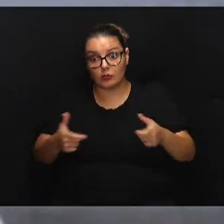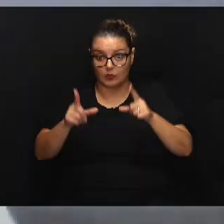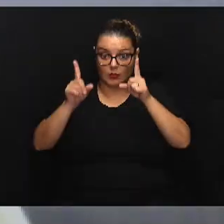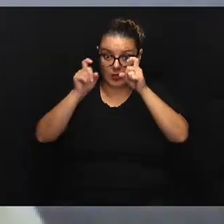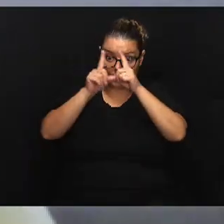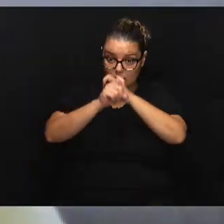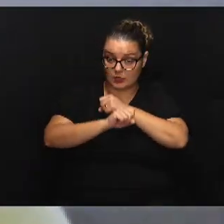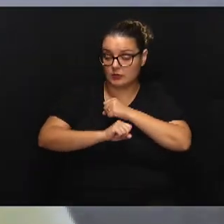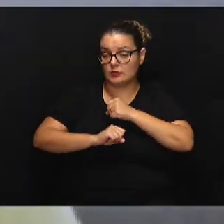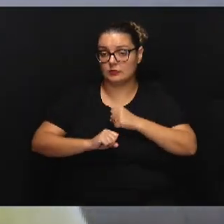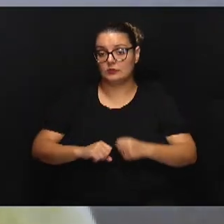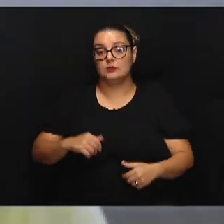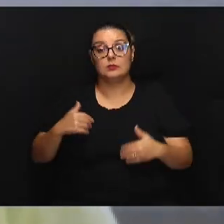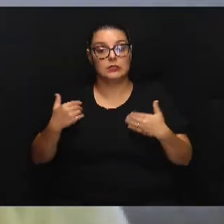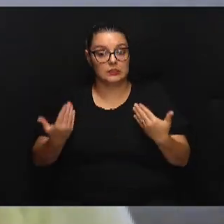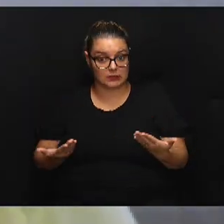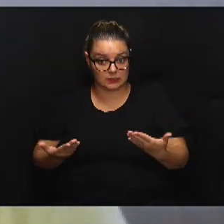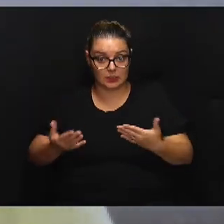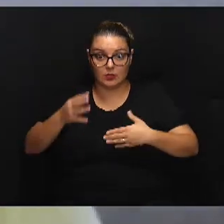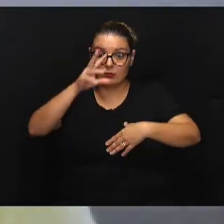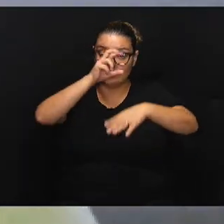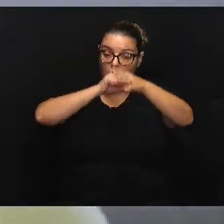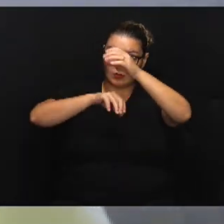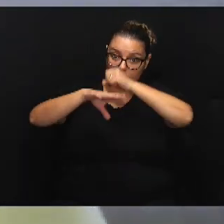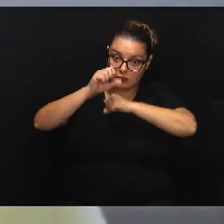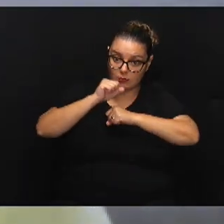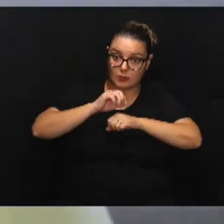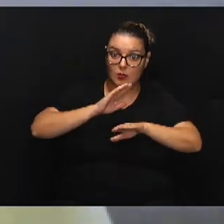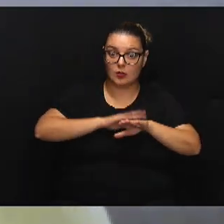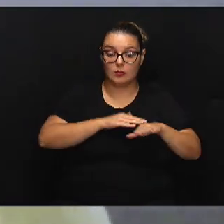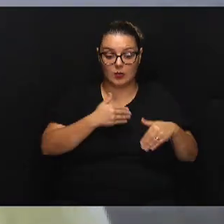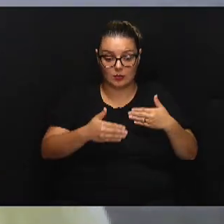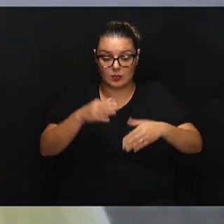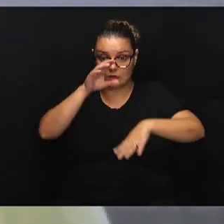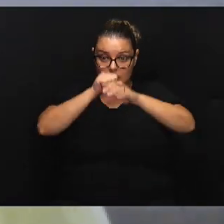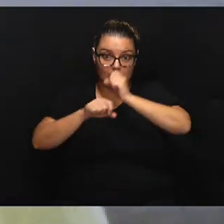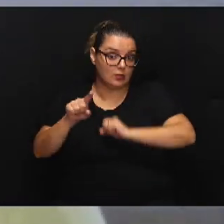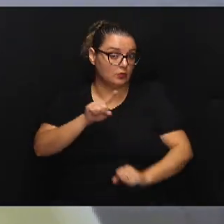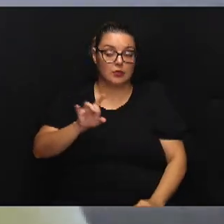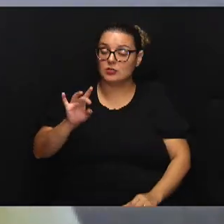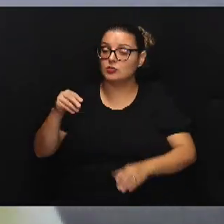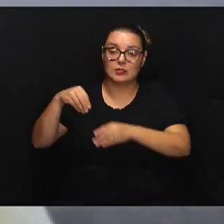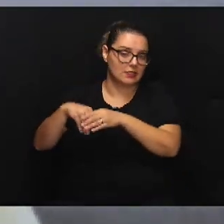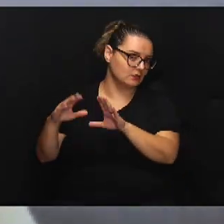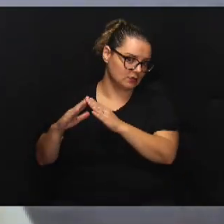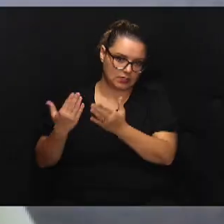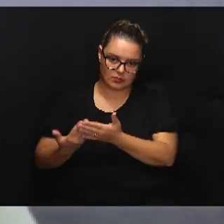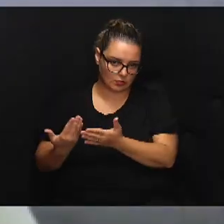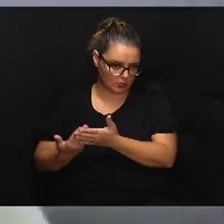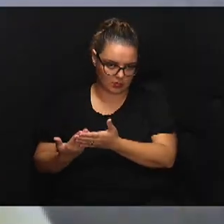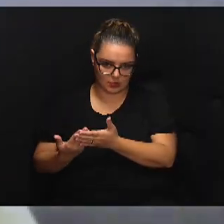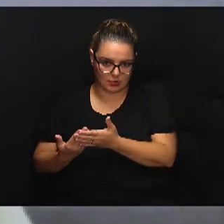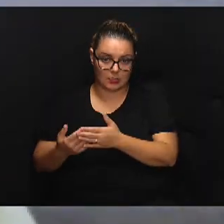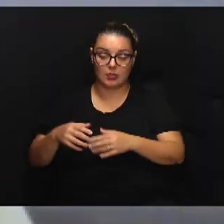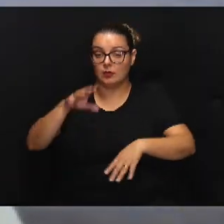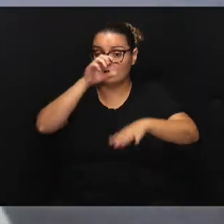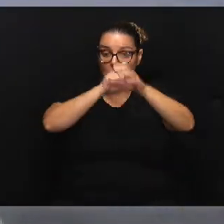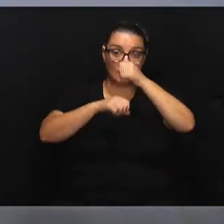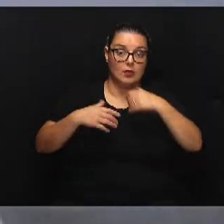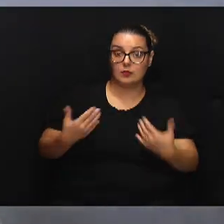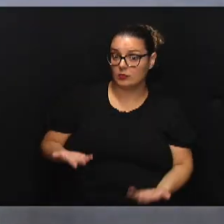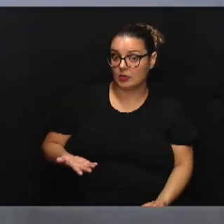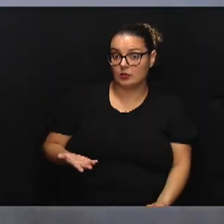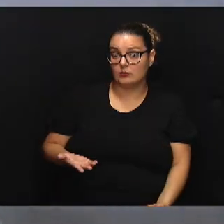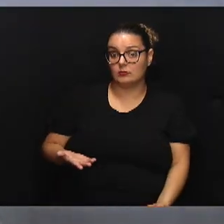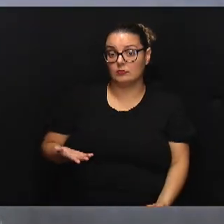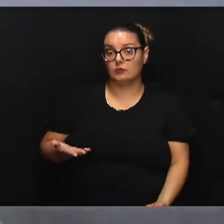desafios. Então, o ato de aprender não é só na escola. Eu tenho que aprender a